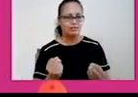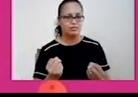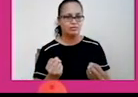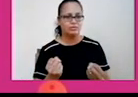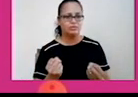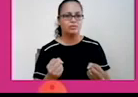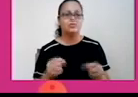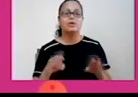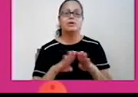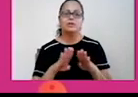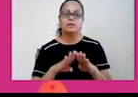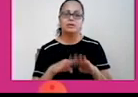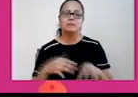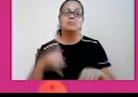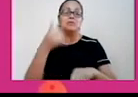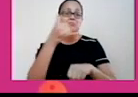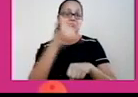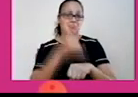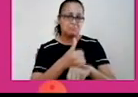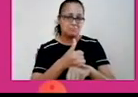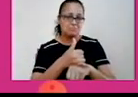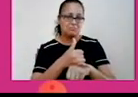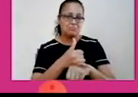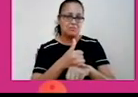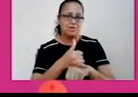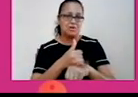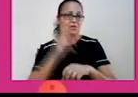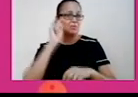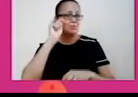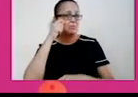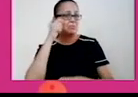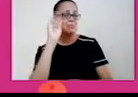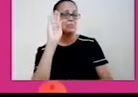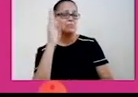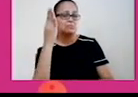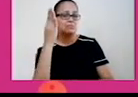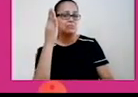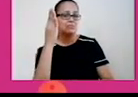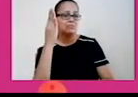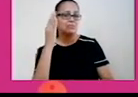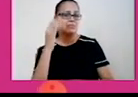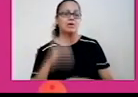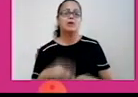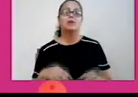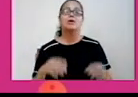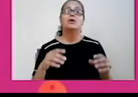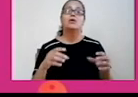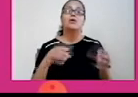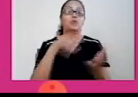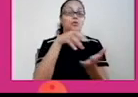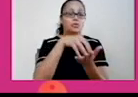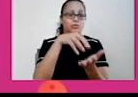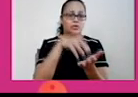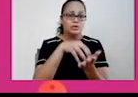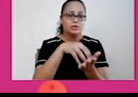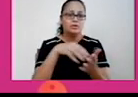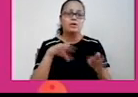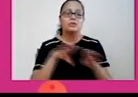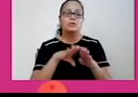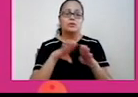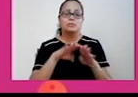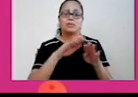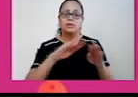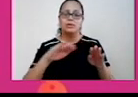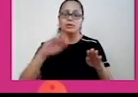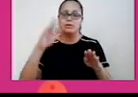com reservas de minério de ferro e carvão. E a porção central, que são os planaltos cortados pelo Rio Azul e Amarelo. Este último, o Rio